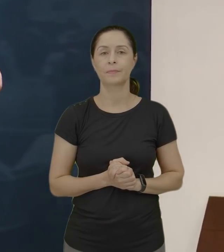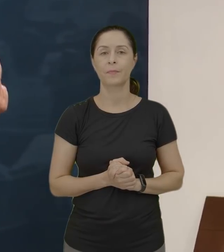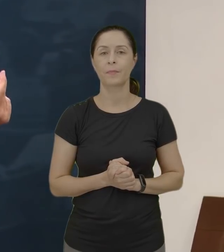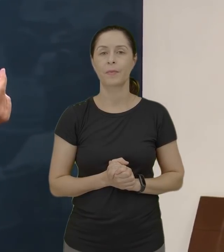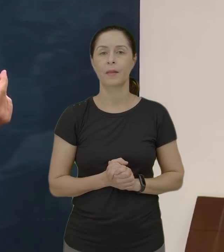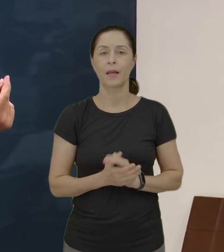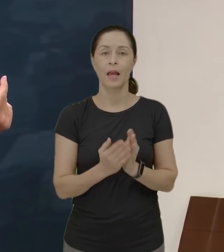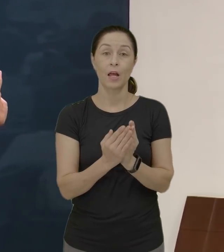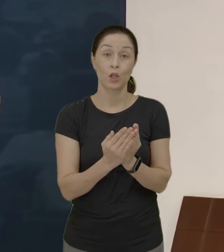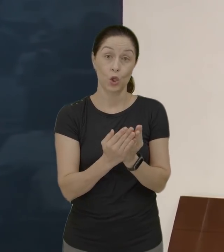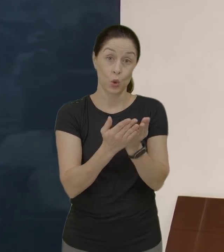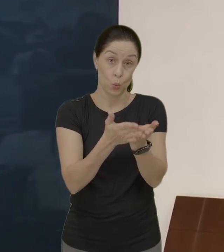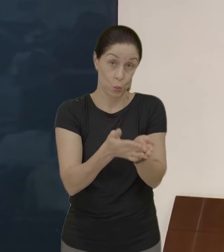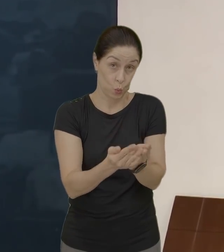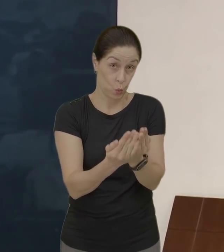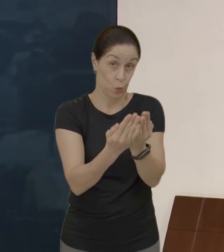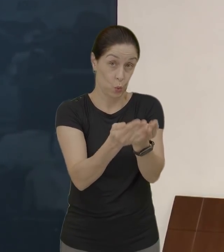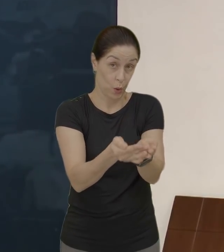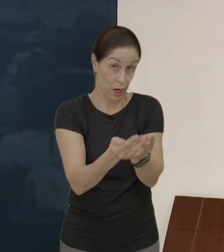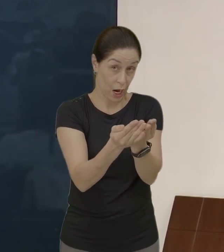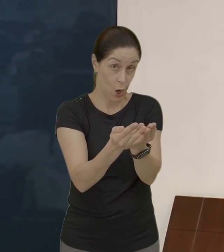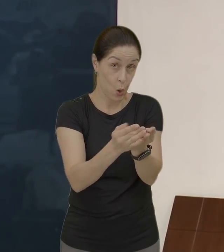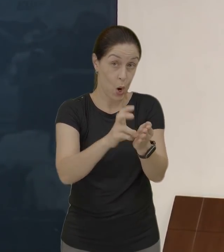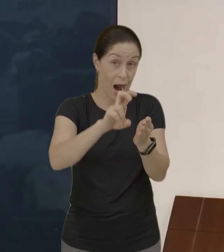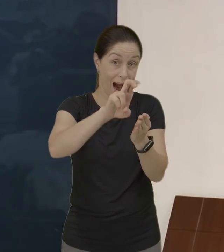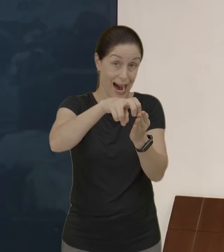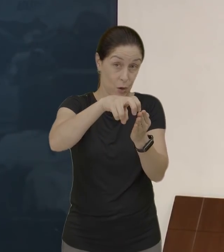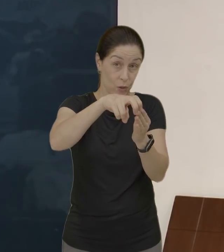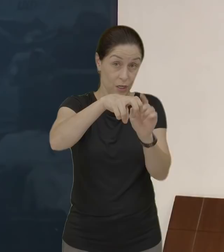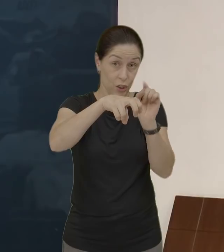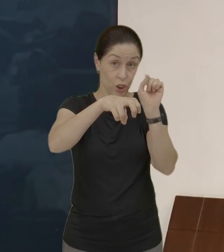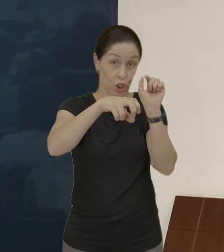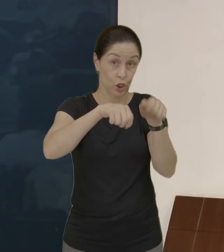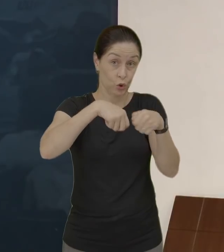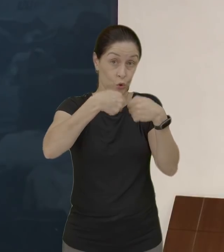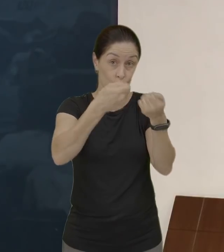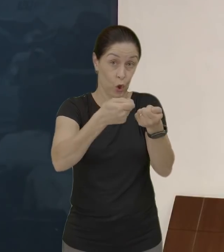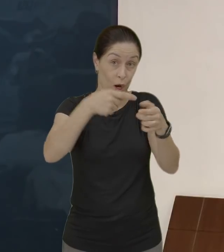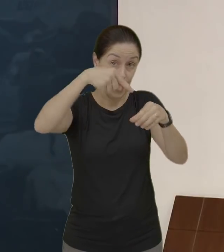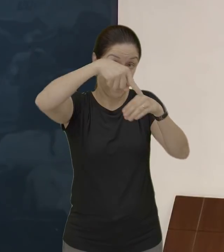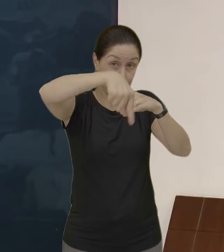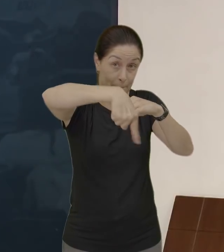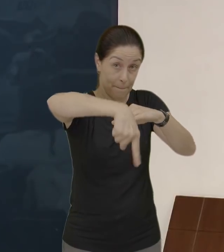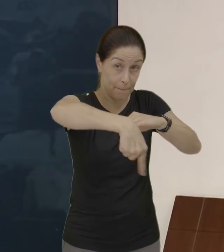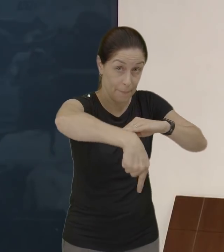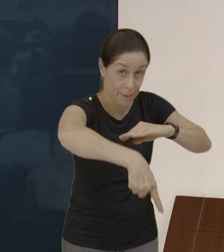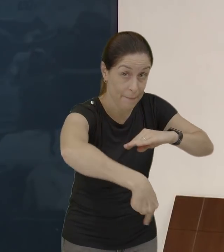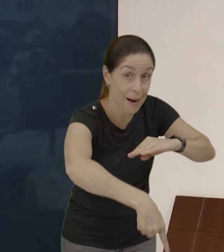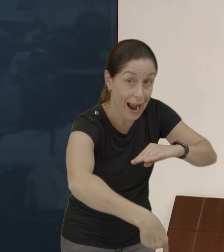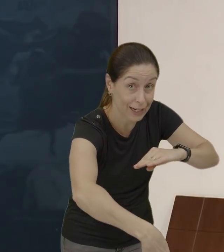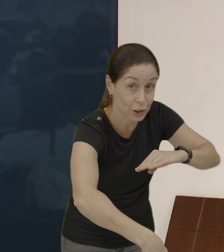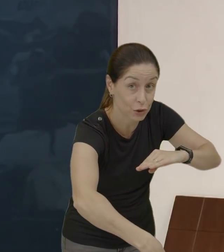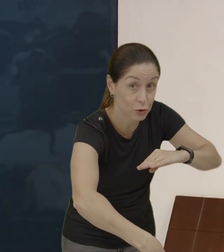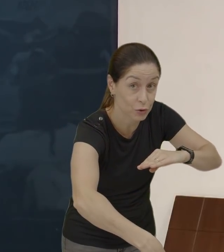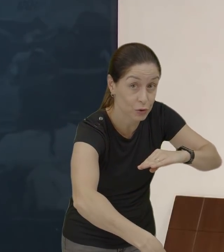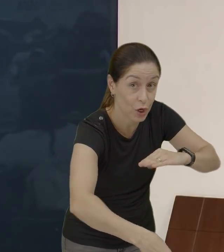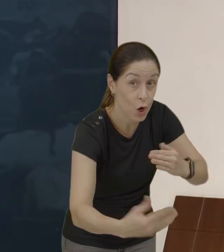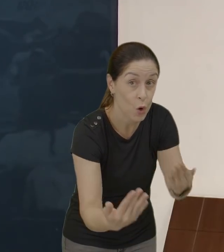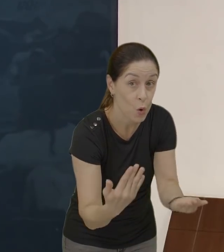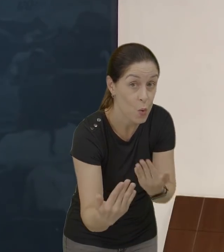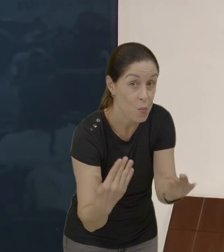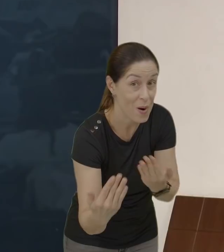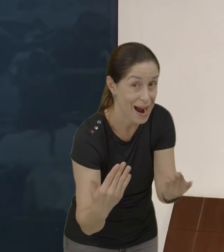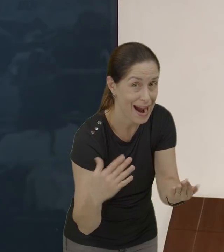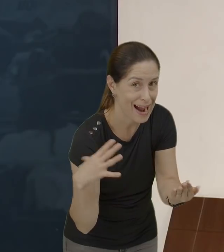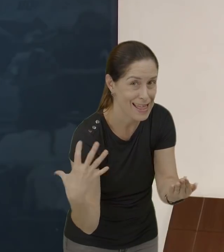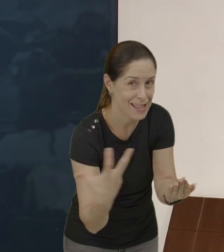na navegação, a âncora é lançada para baixo. Na nossa salvação, a âncora é